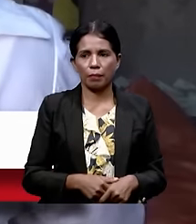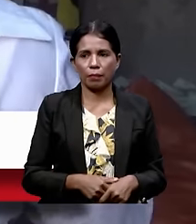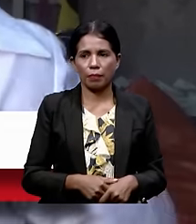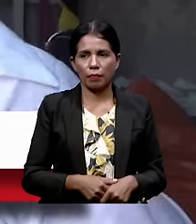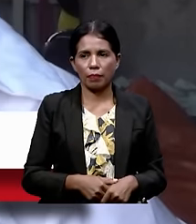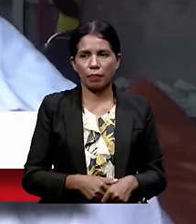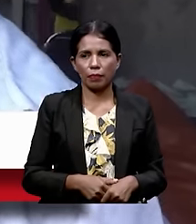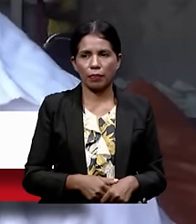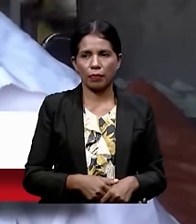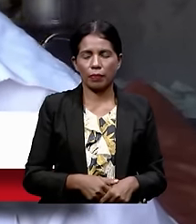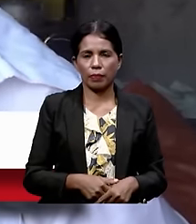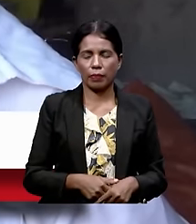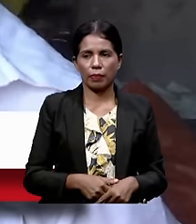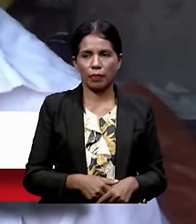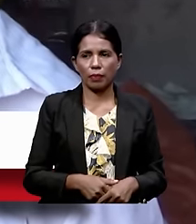Será?